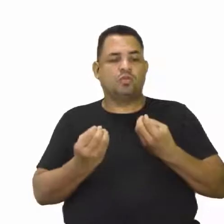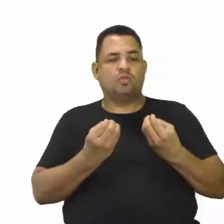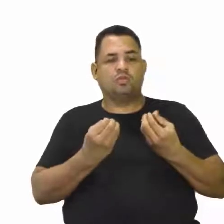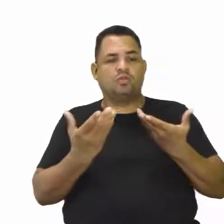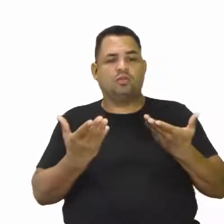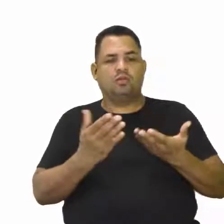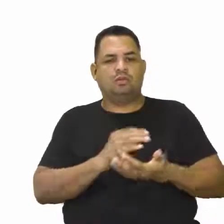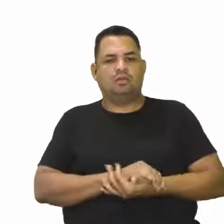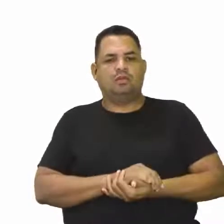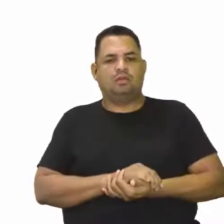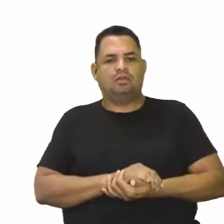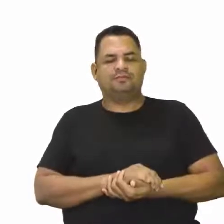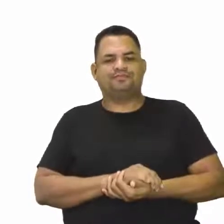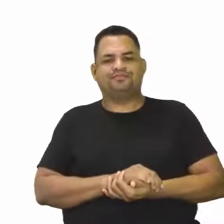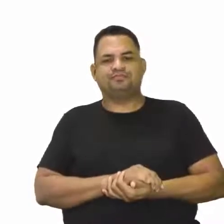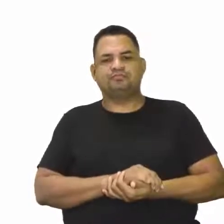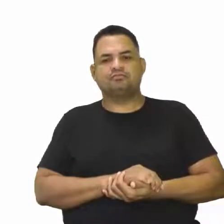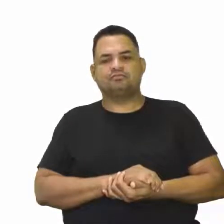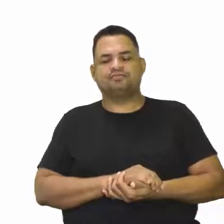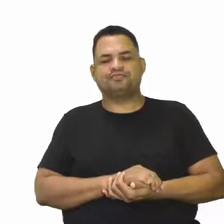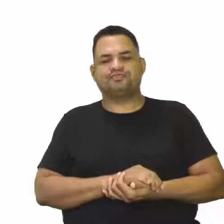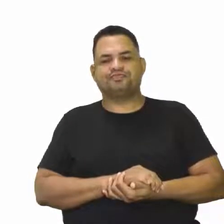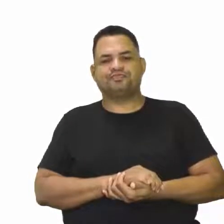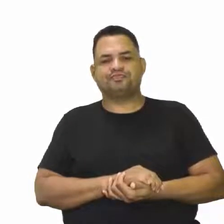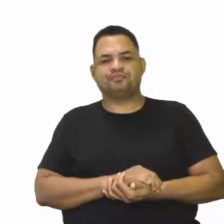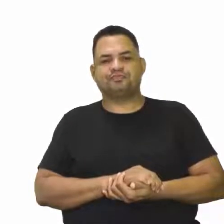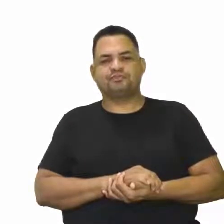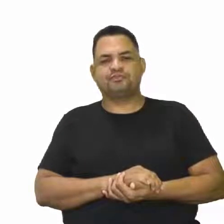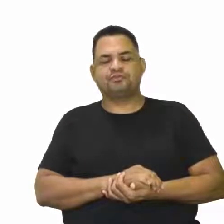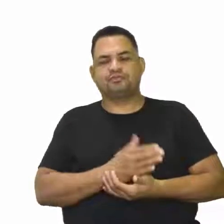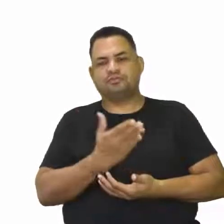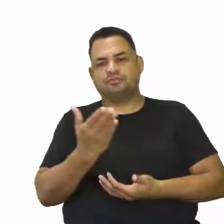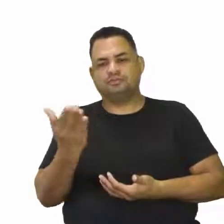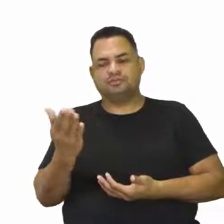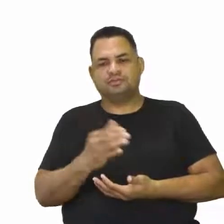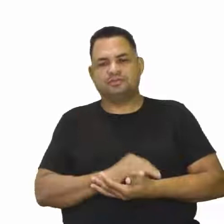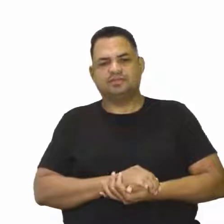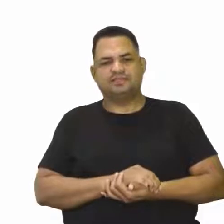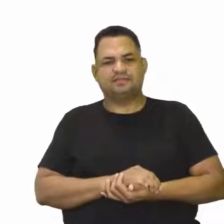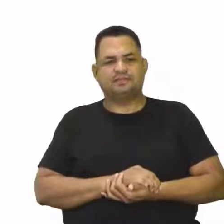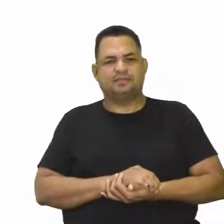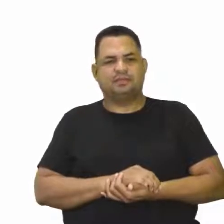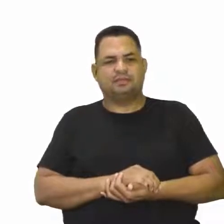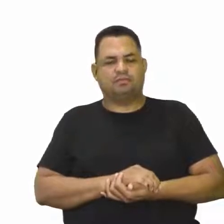modo, como, según que.